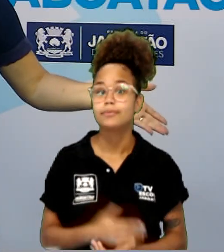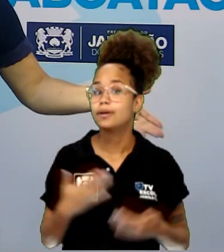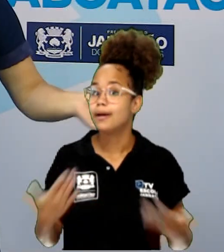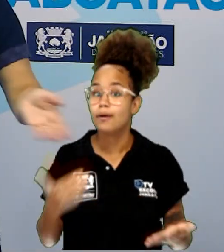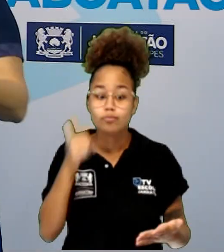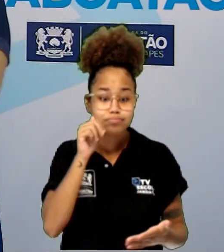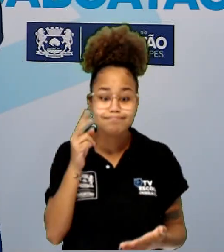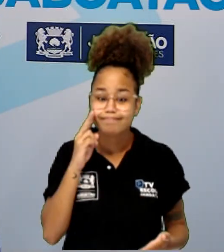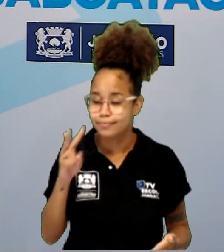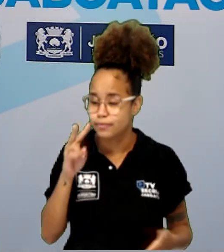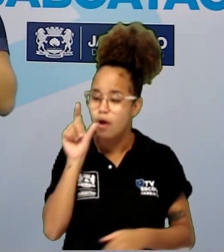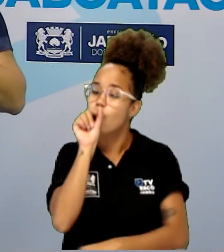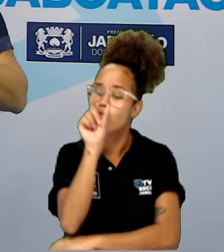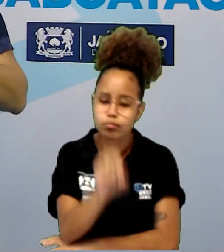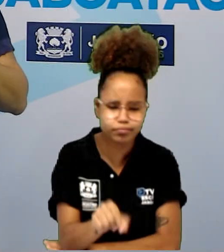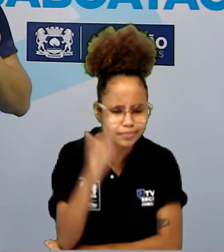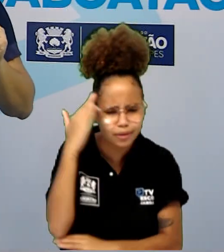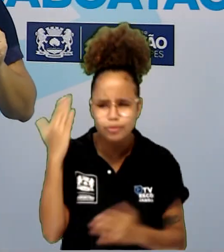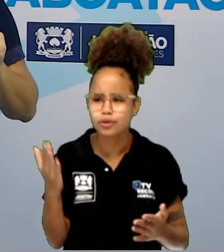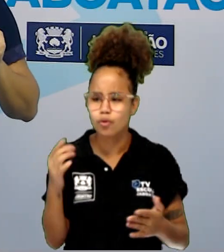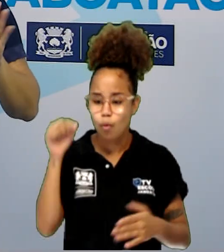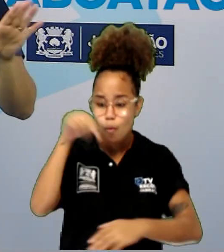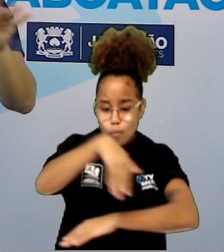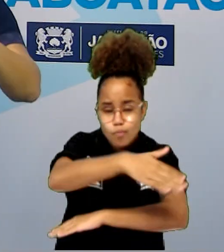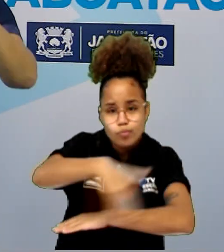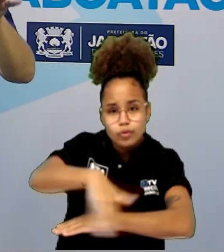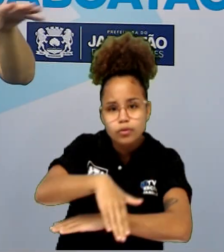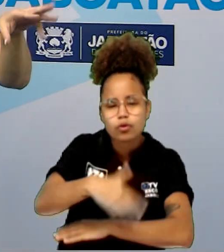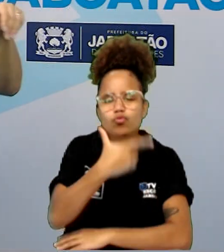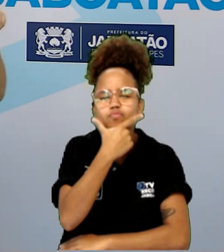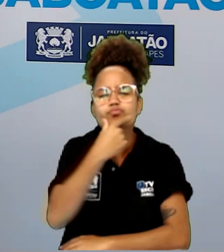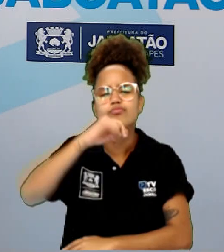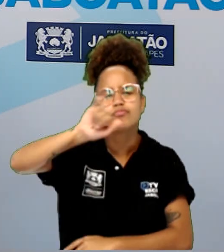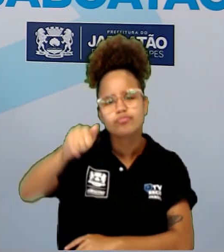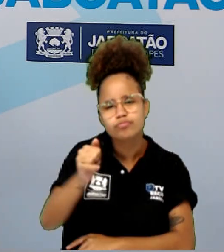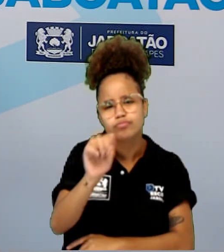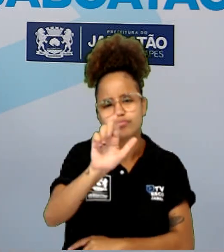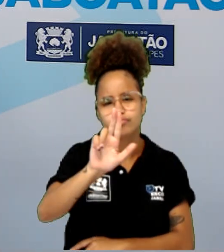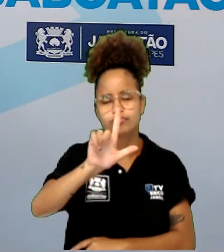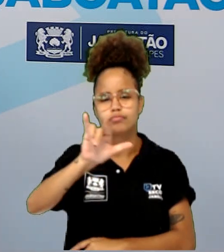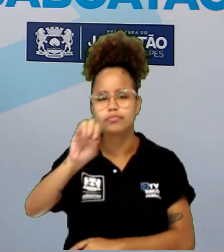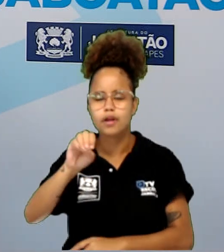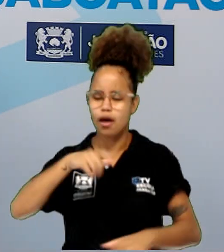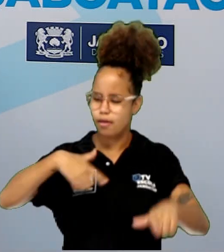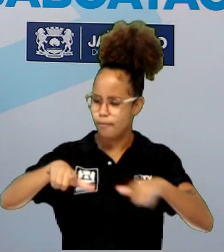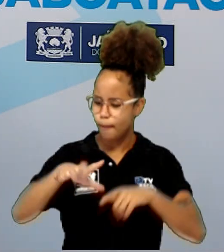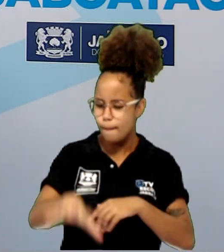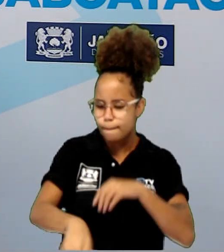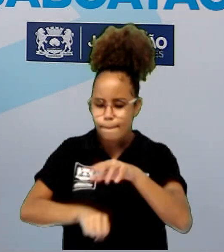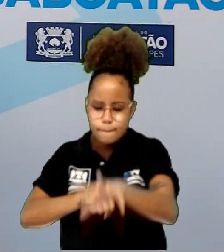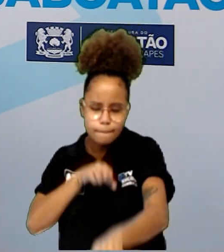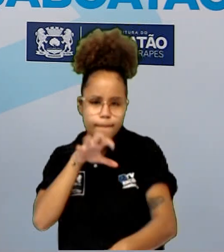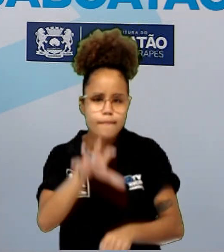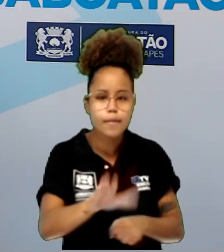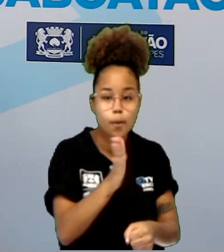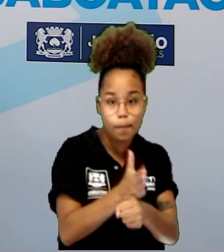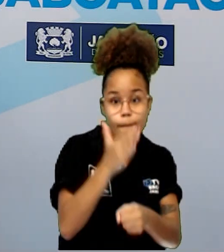fazer. Lá embaixo, Júlio, um menino, estava lá trabalhando, colhendo batatas lá na